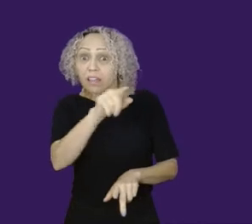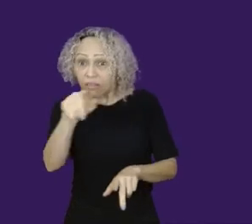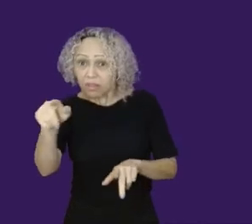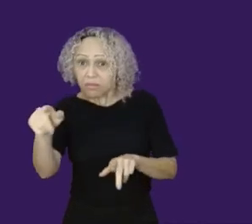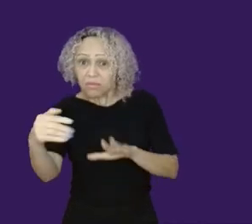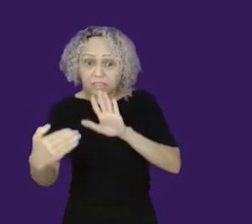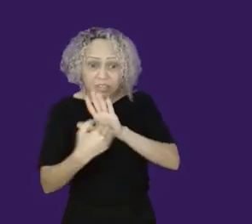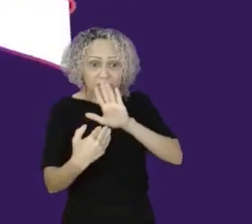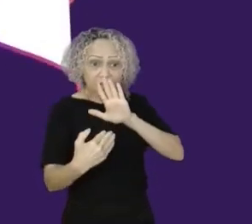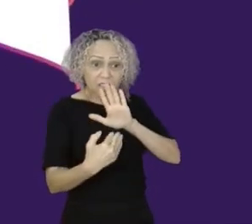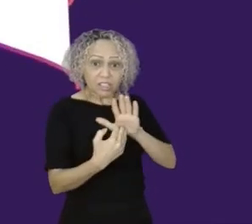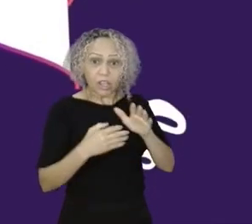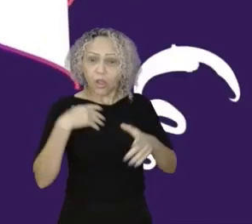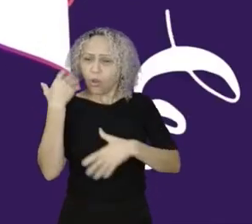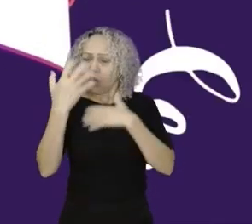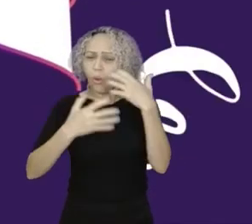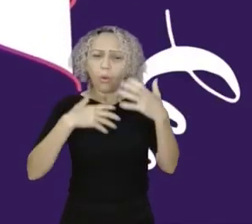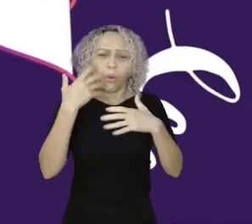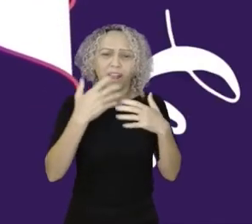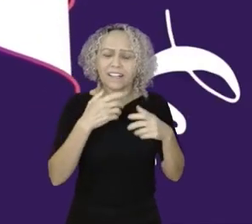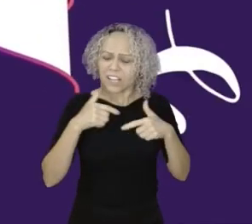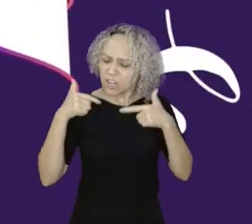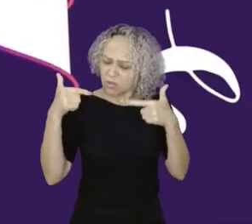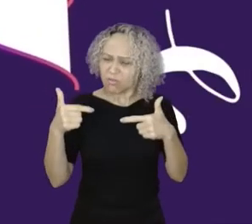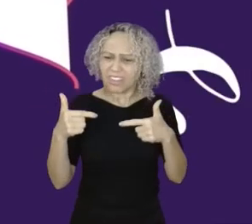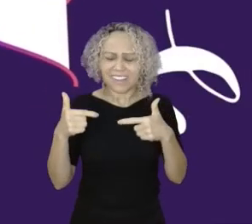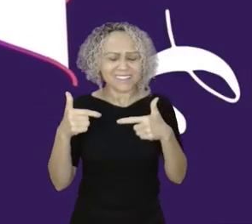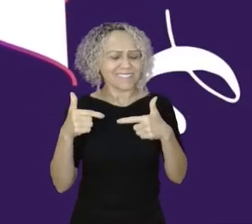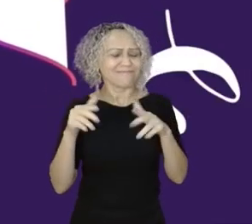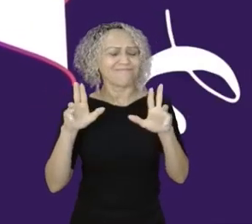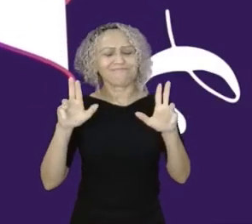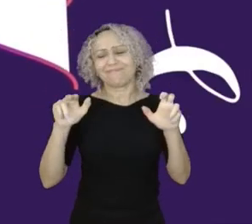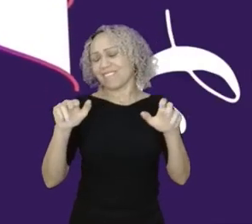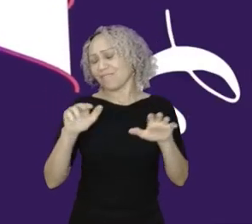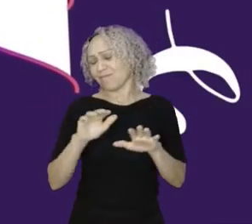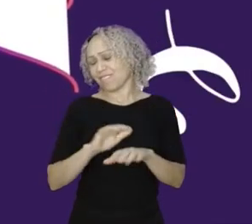Ninguém vai me impedir de cantar e lutar.